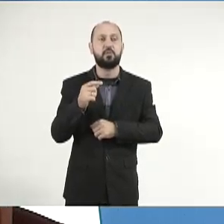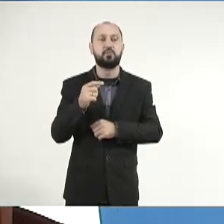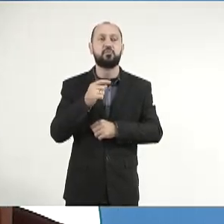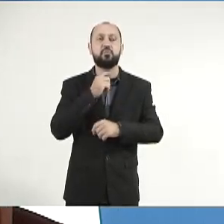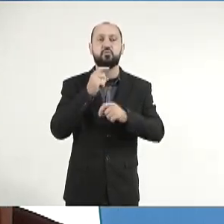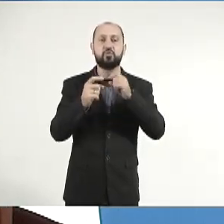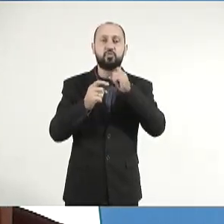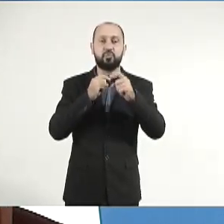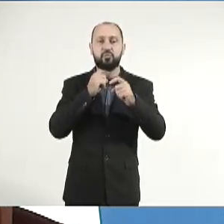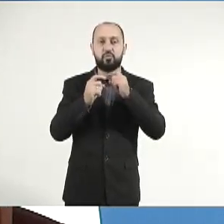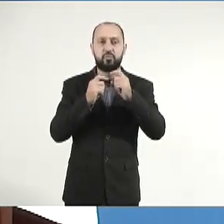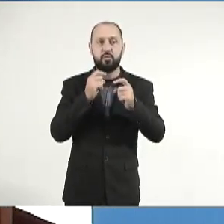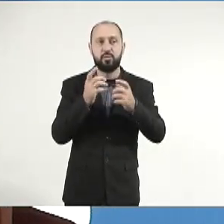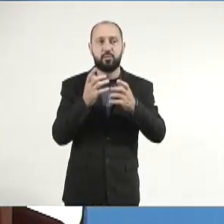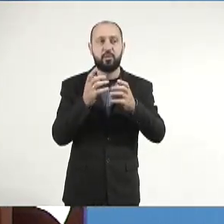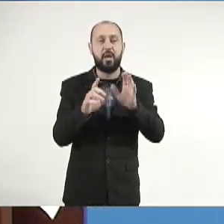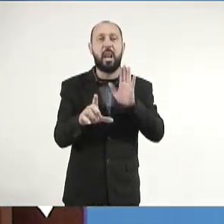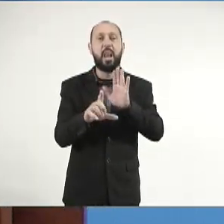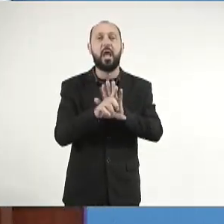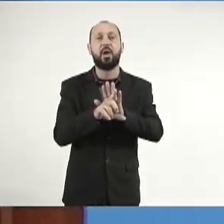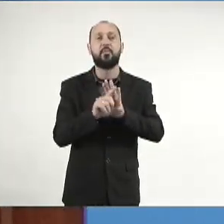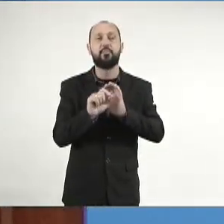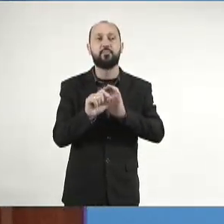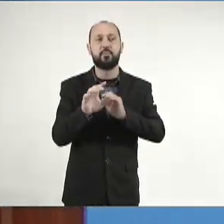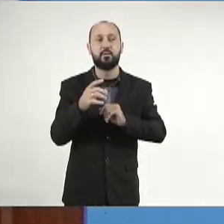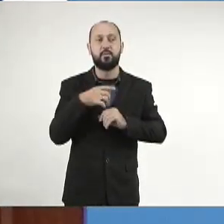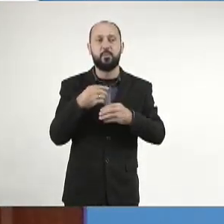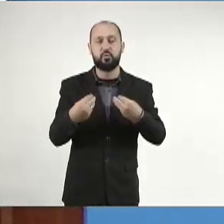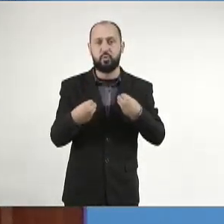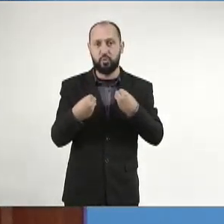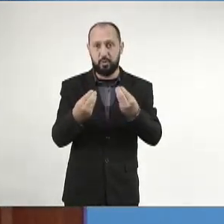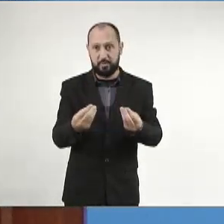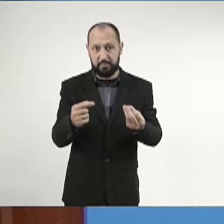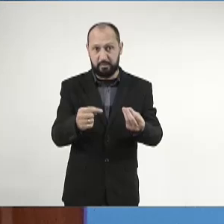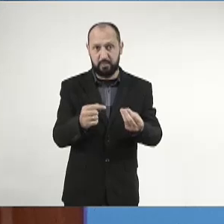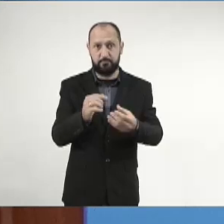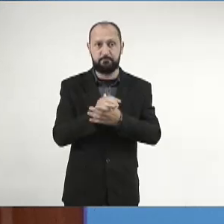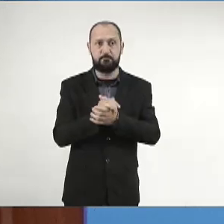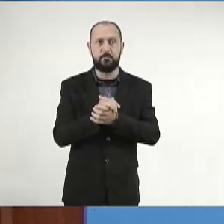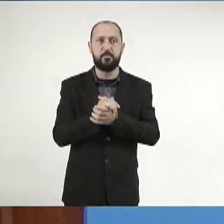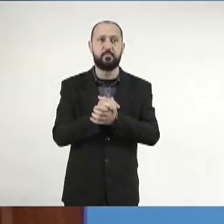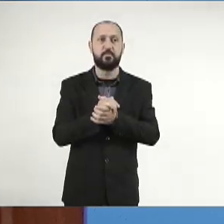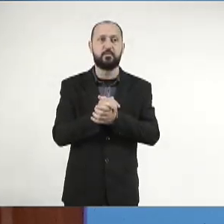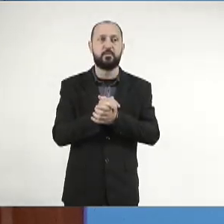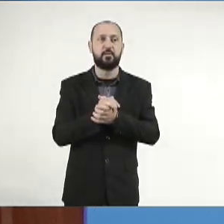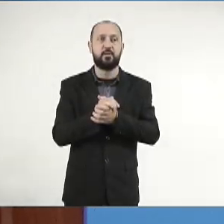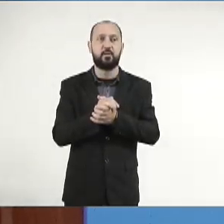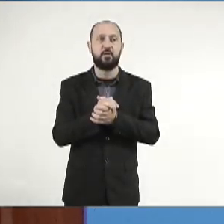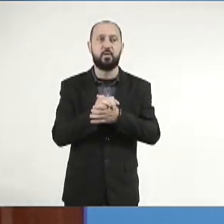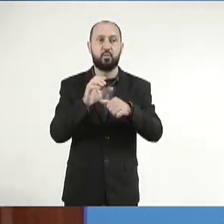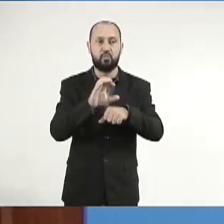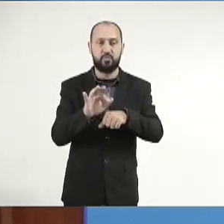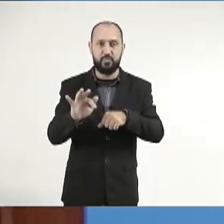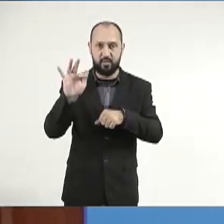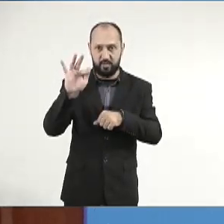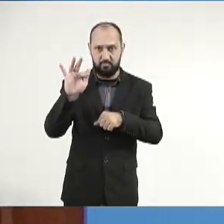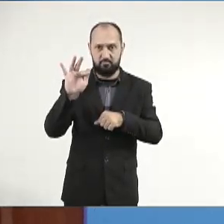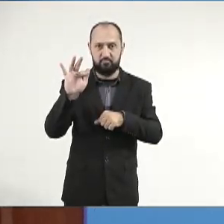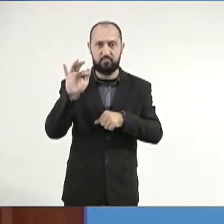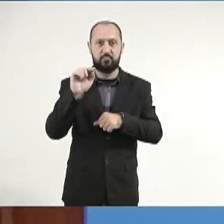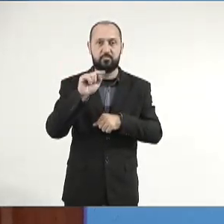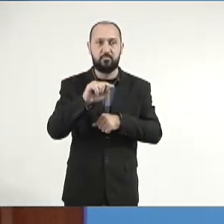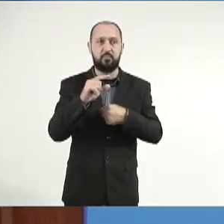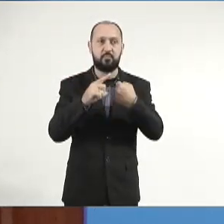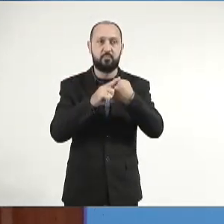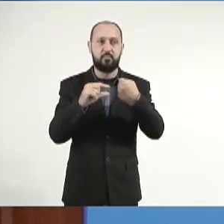dúvida de ordem legal, mas eu trouxe aqui, né, a Constituição Federal, no